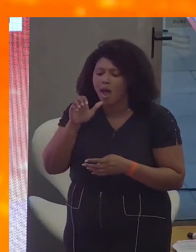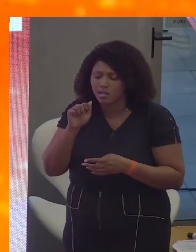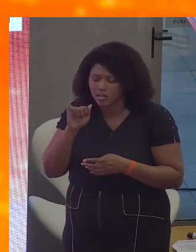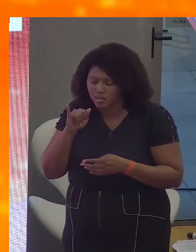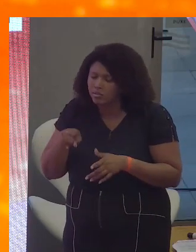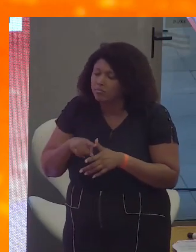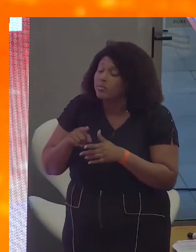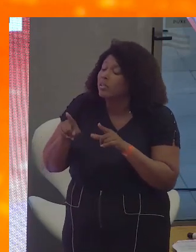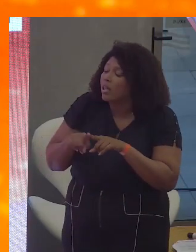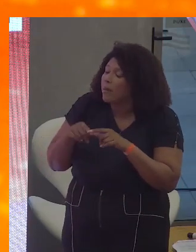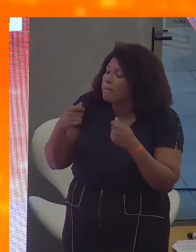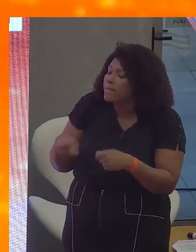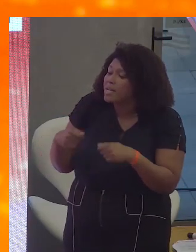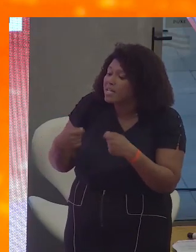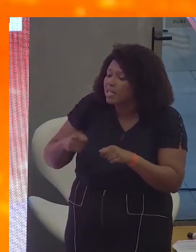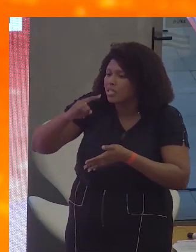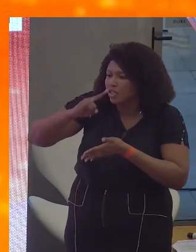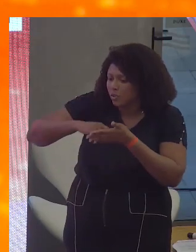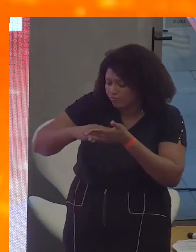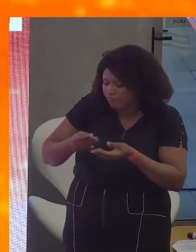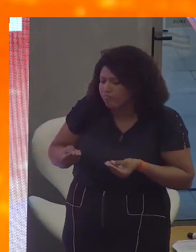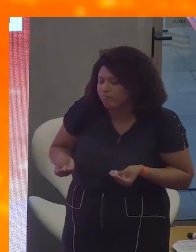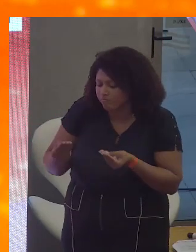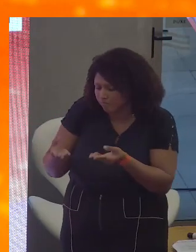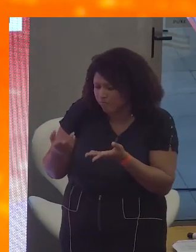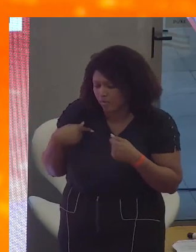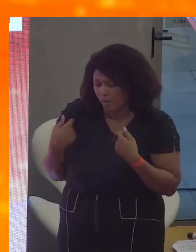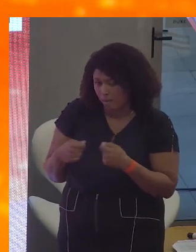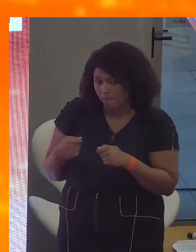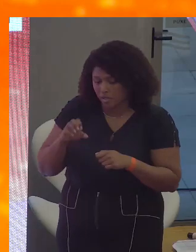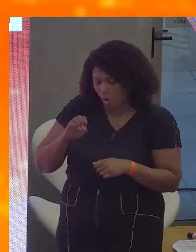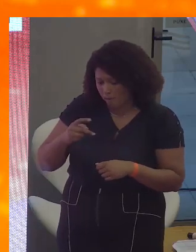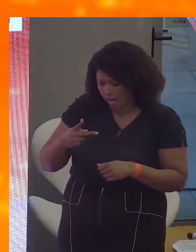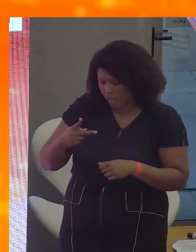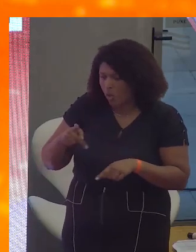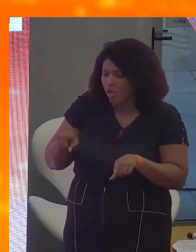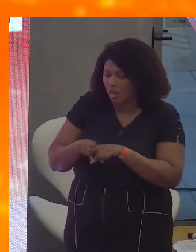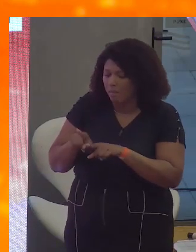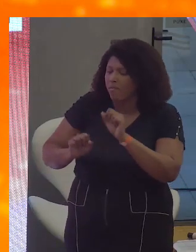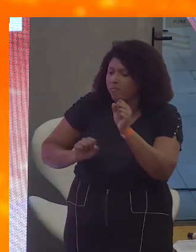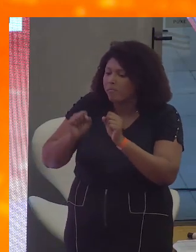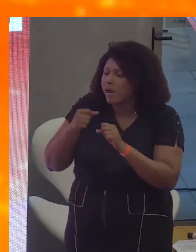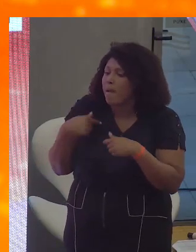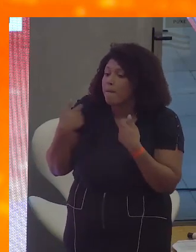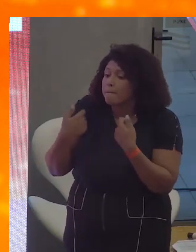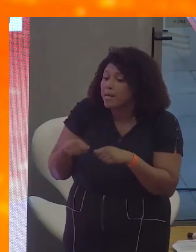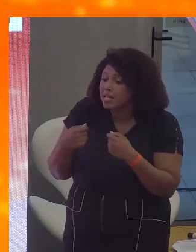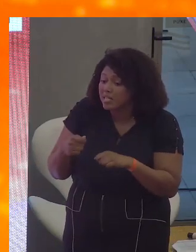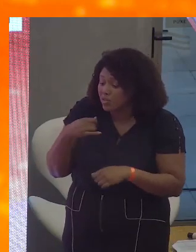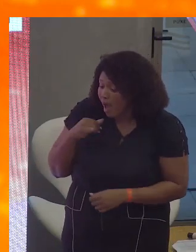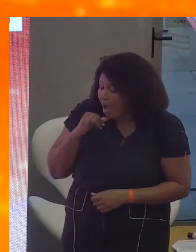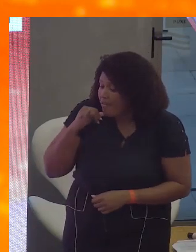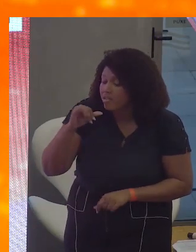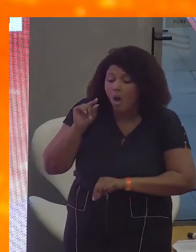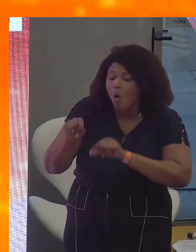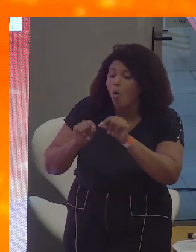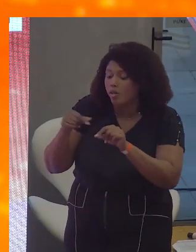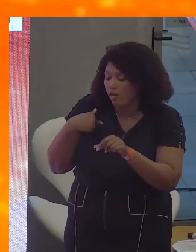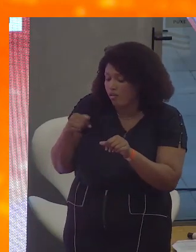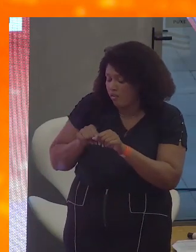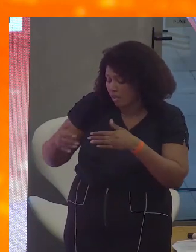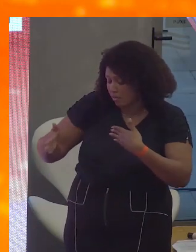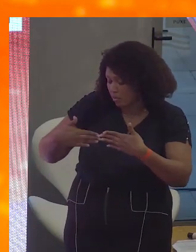uma emissão de autorização, ou seja, o operador, o fabricante, ele tem que notificar o que ele vai produzir e